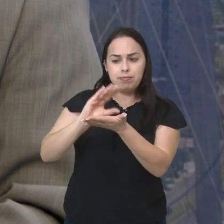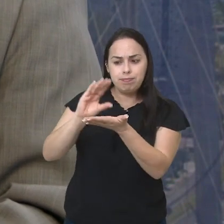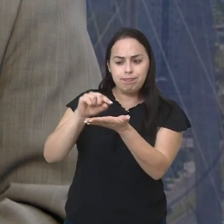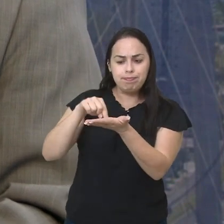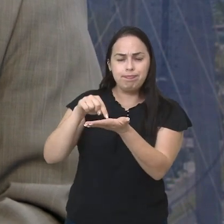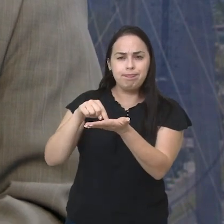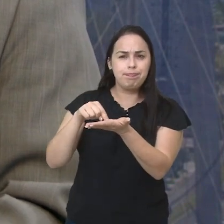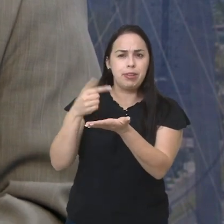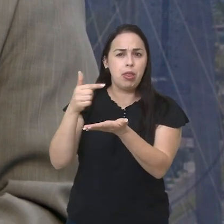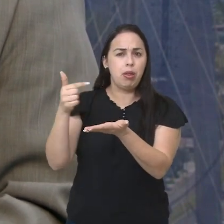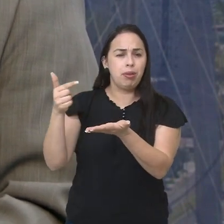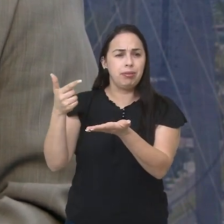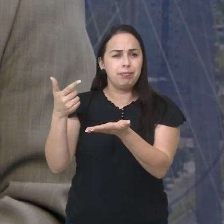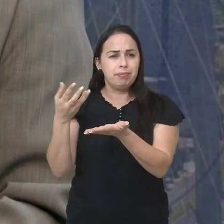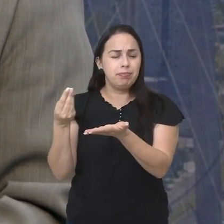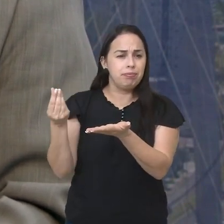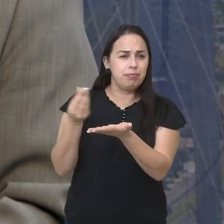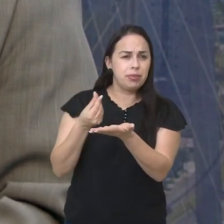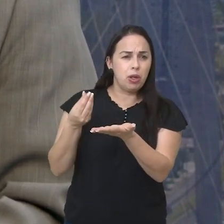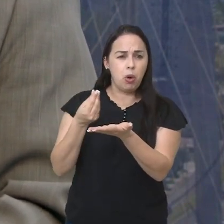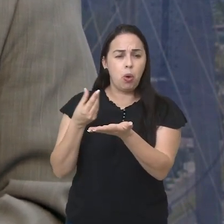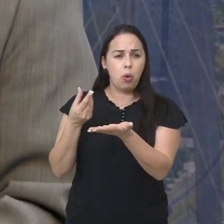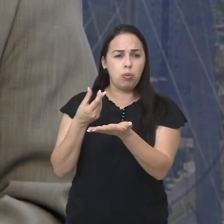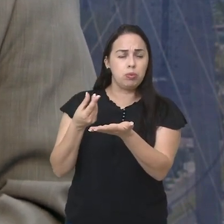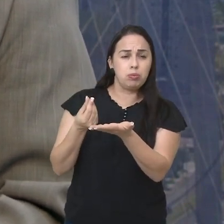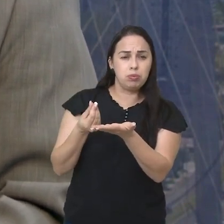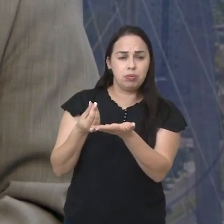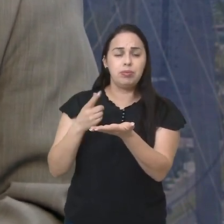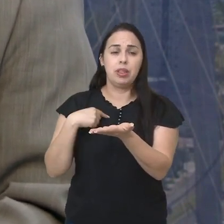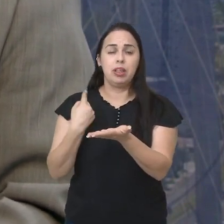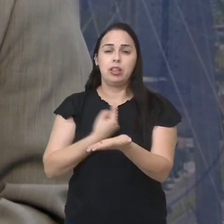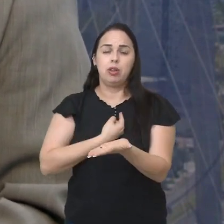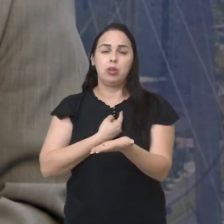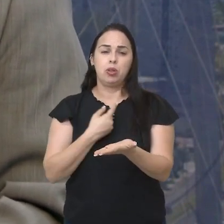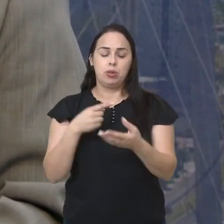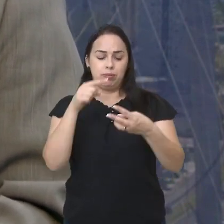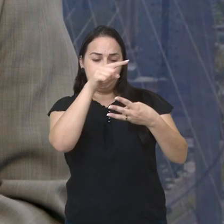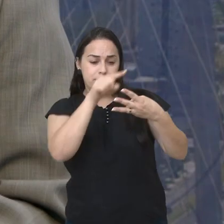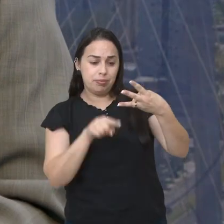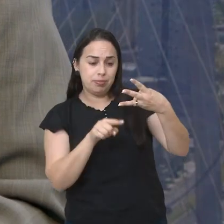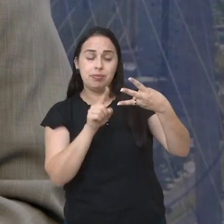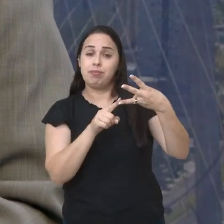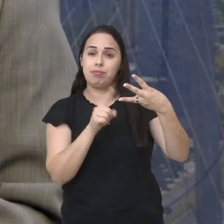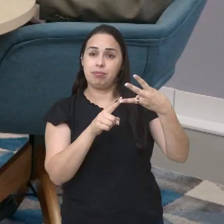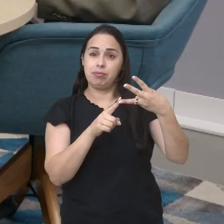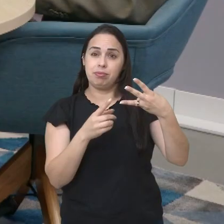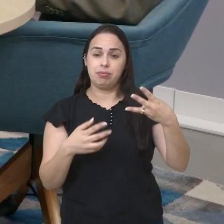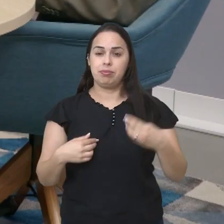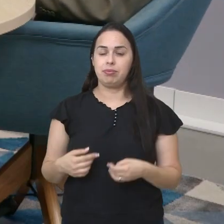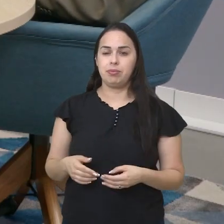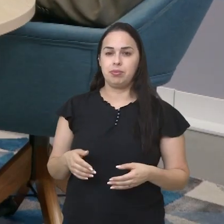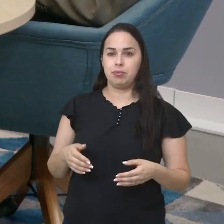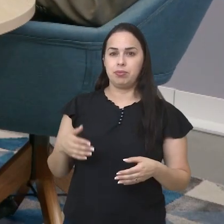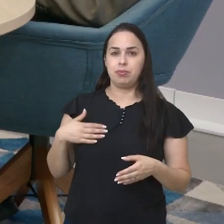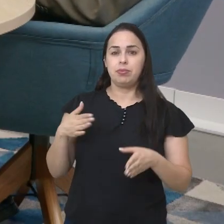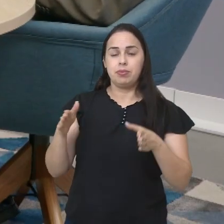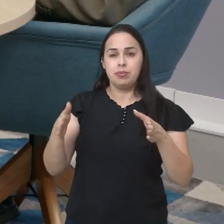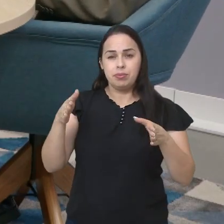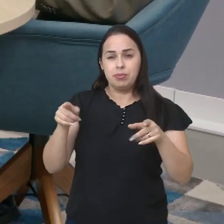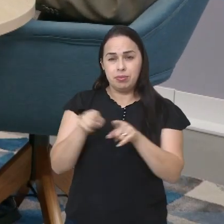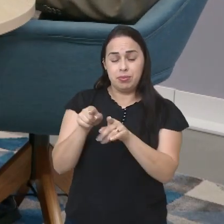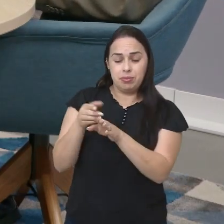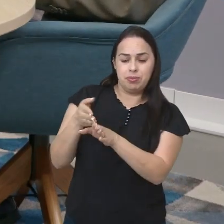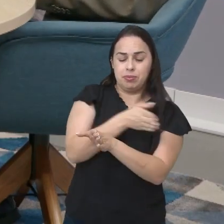uma questão subjetiva de interesse. E aí sim a gente consegue interesse público na essência. Fica bem nessa zona de intersecção, né,